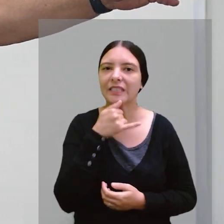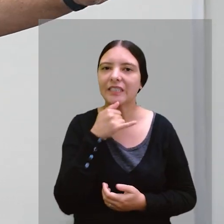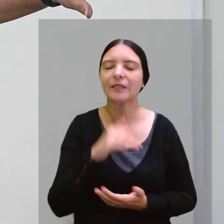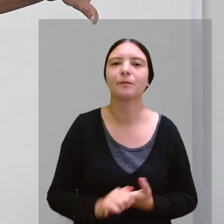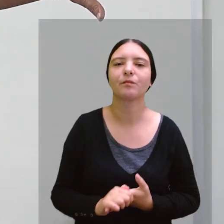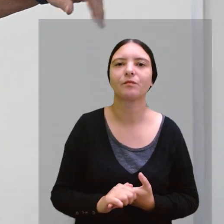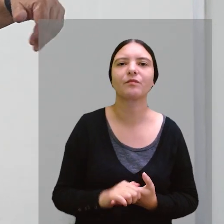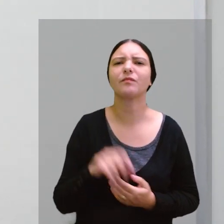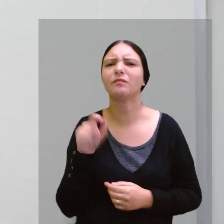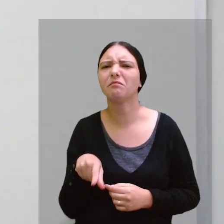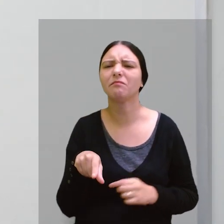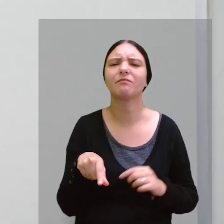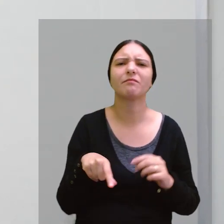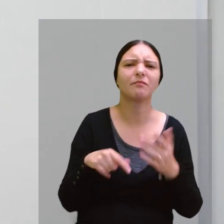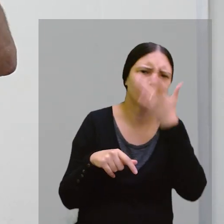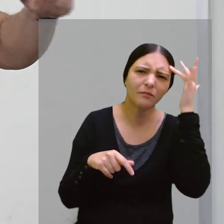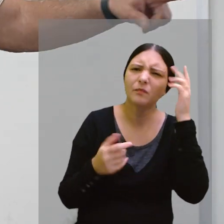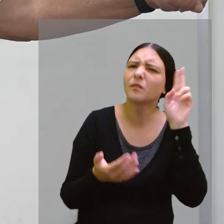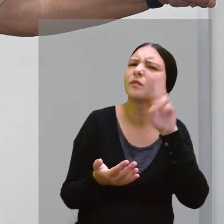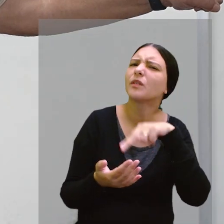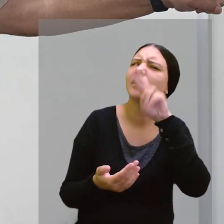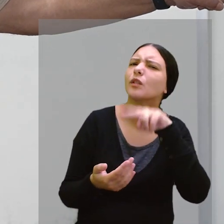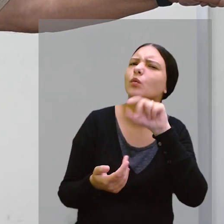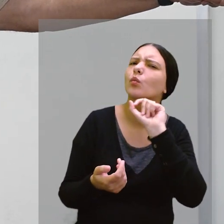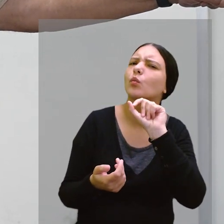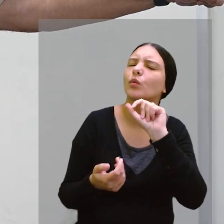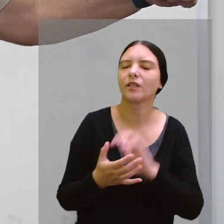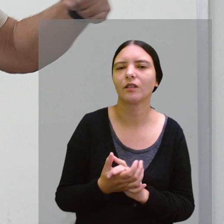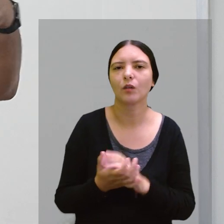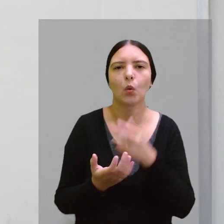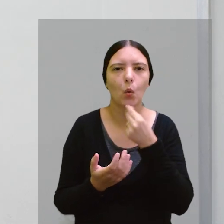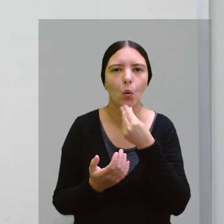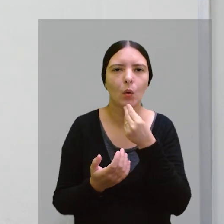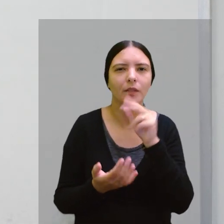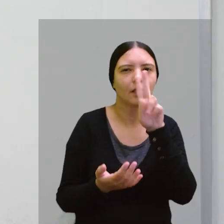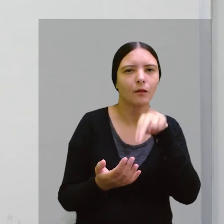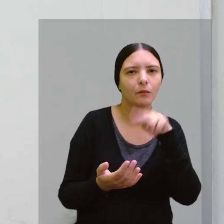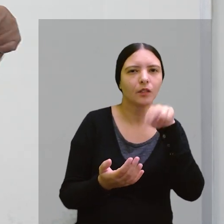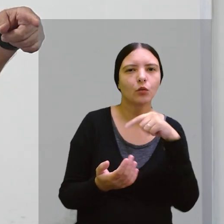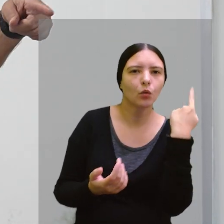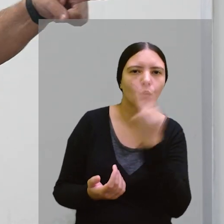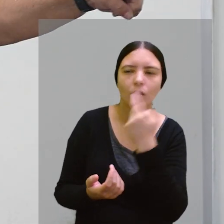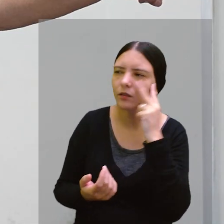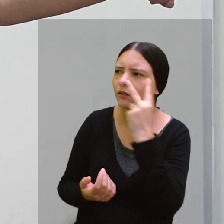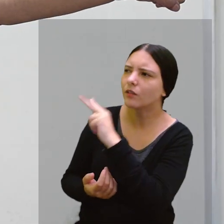exemplo, quem é quem que está pintando o quê? O pintor está pintando a gente, o observador, o